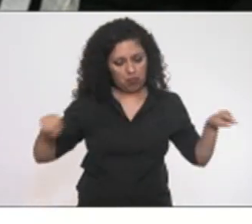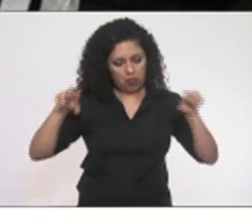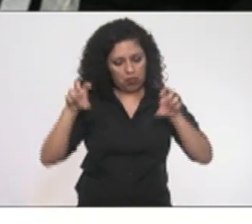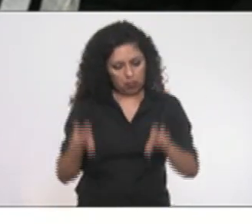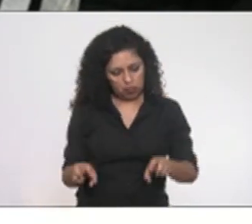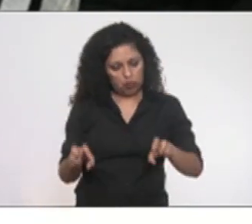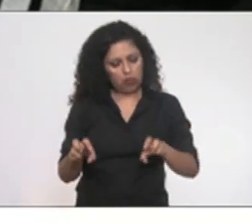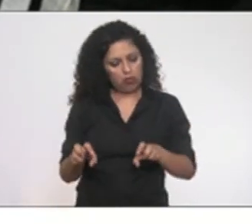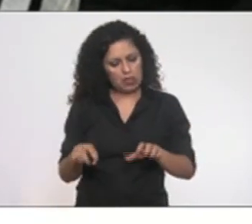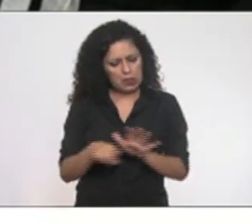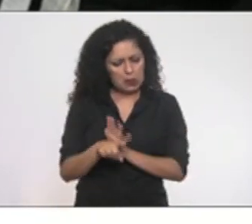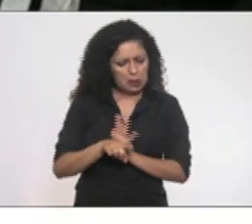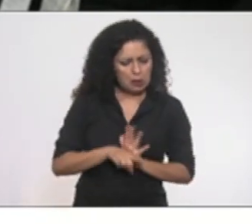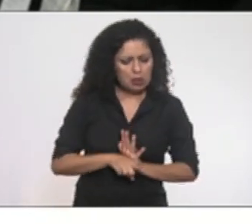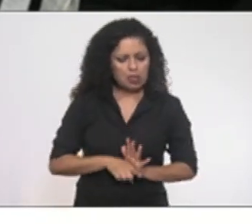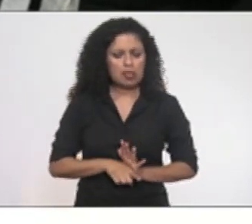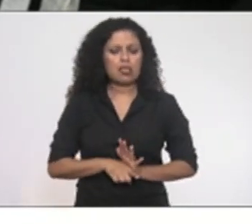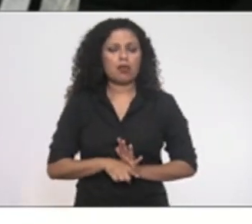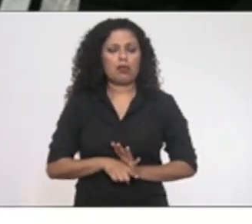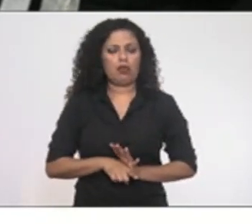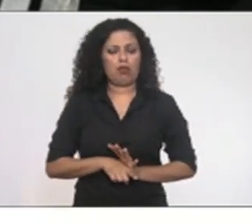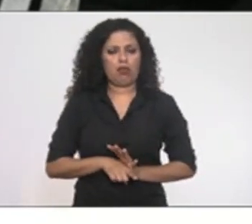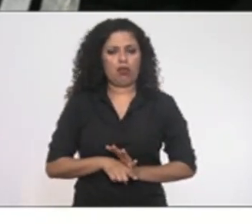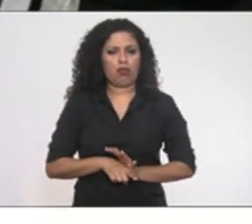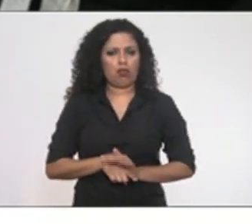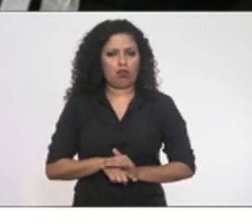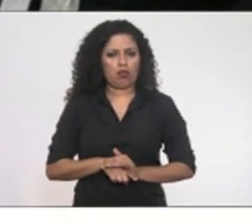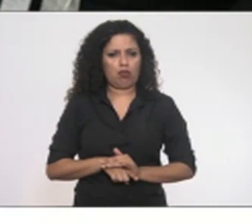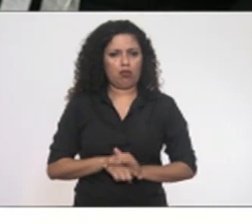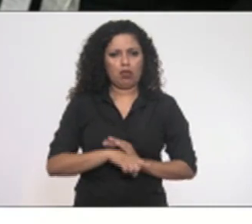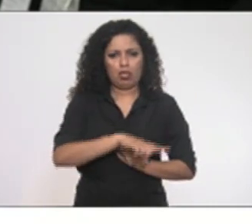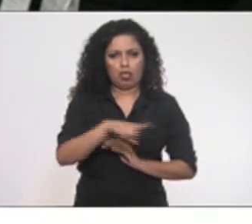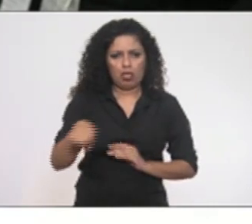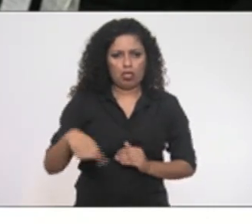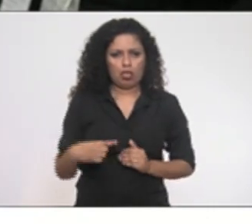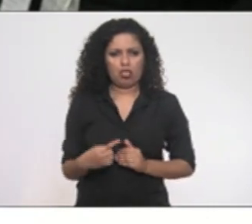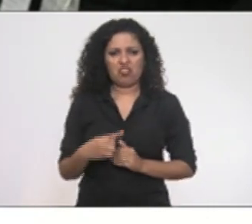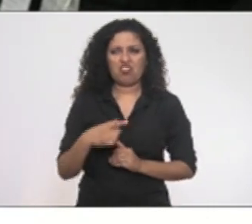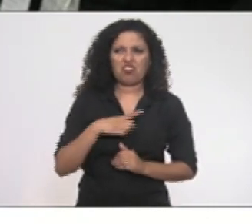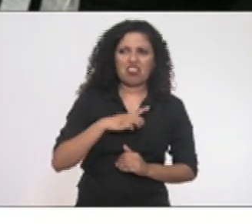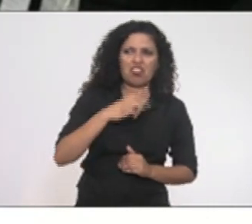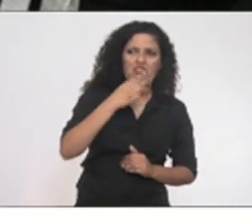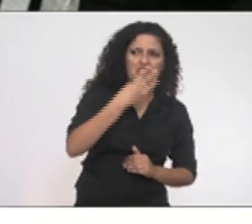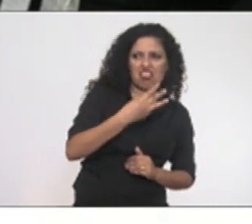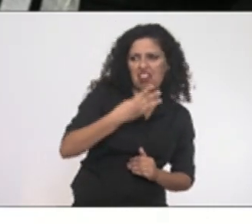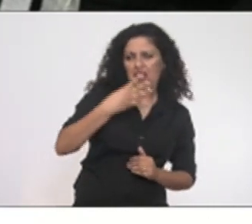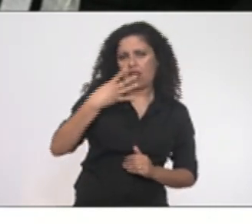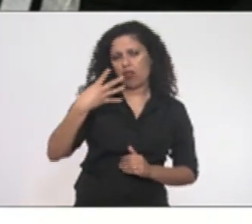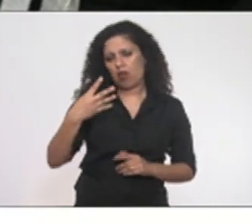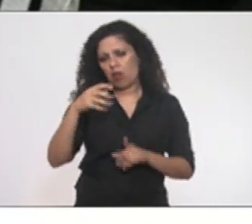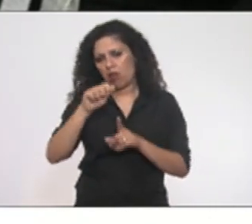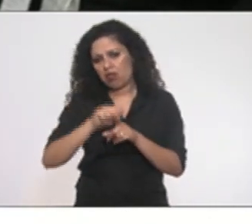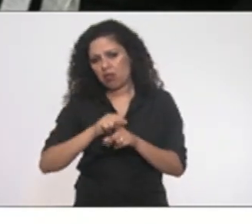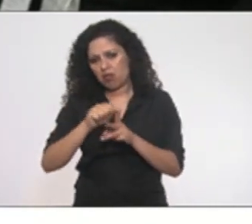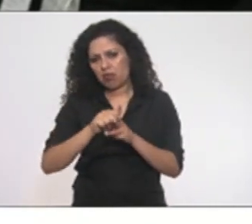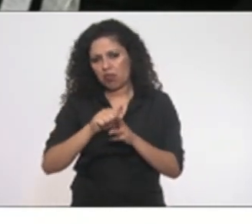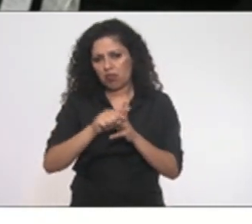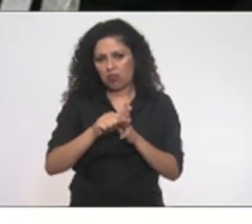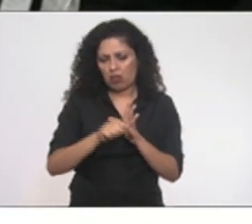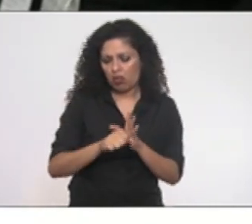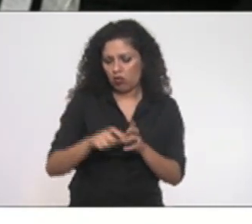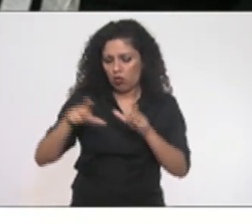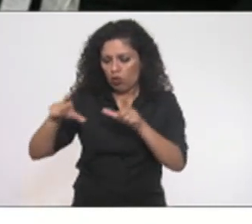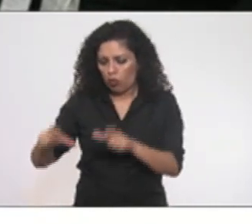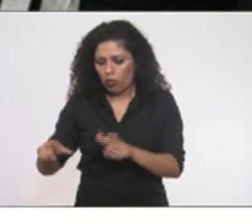mesa de controle que é da operação. Eles passam até de 3 a 4 mesas agora, uma de comercialização, uma